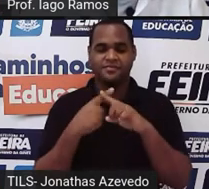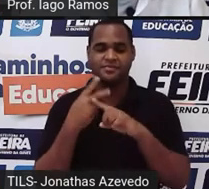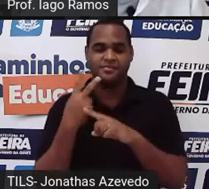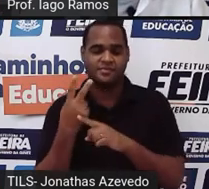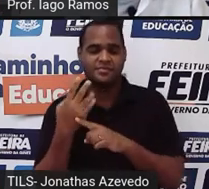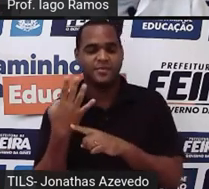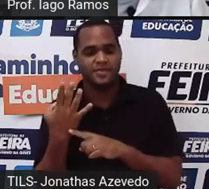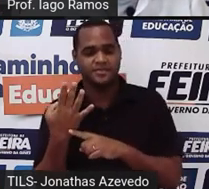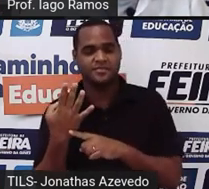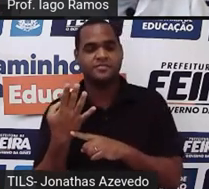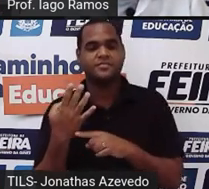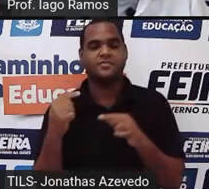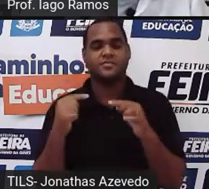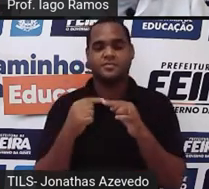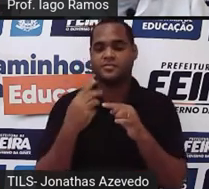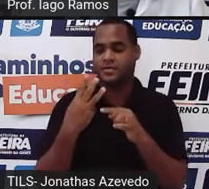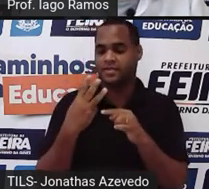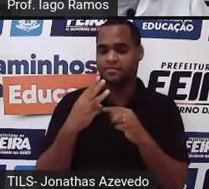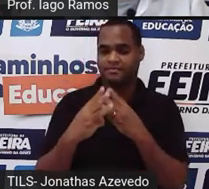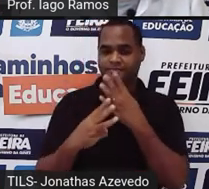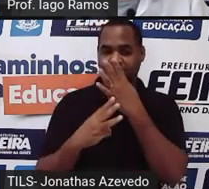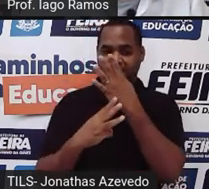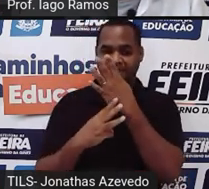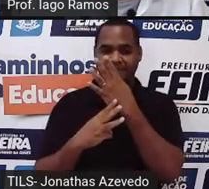Então fica 3 elevado a 4.